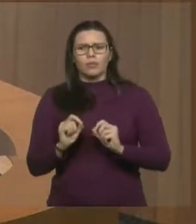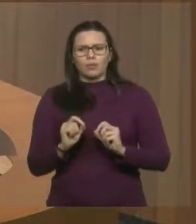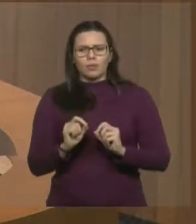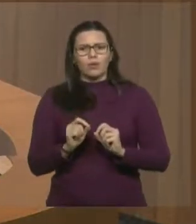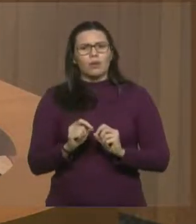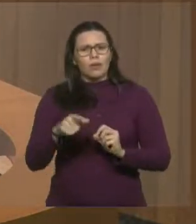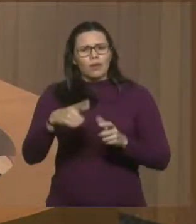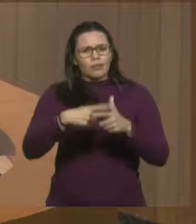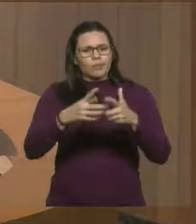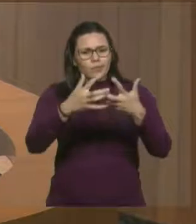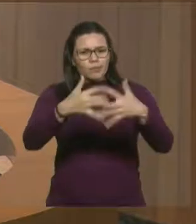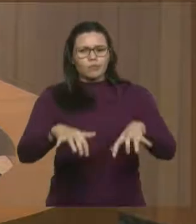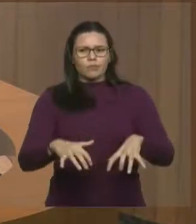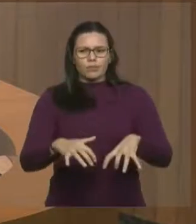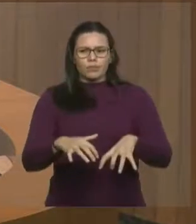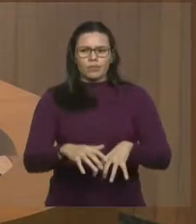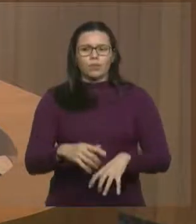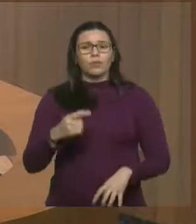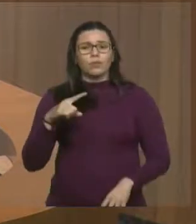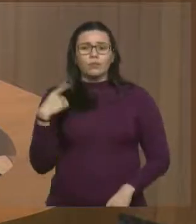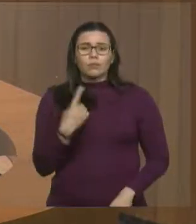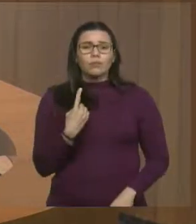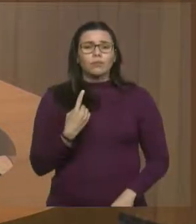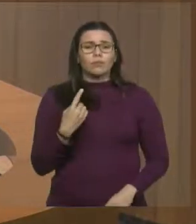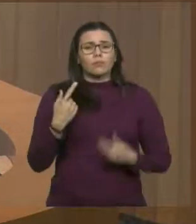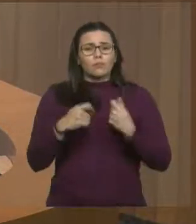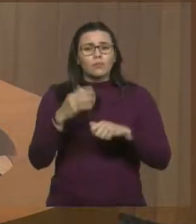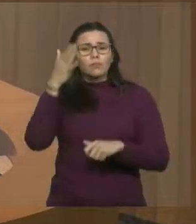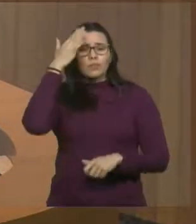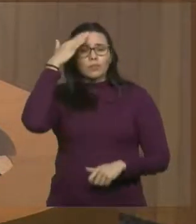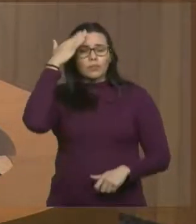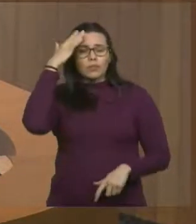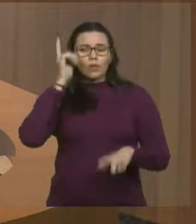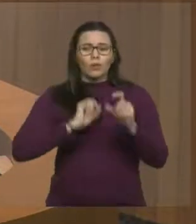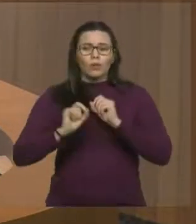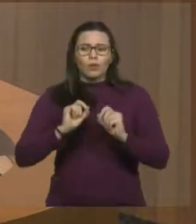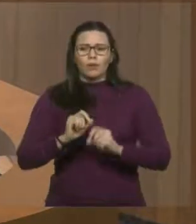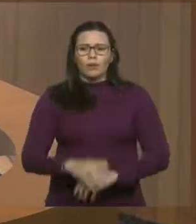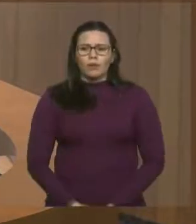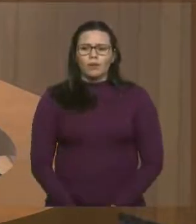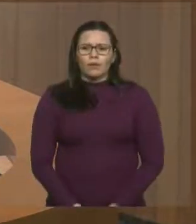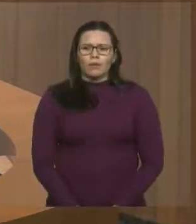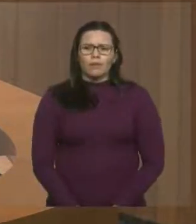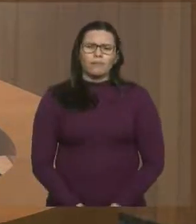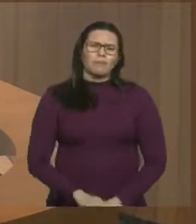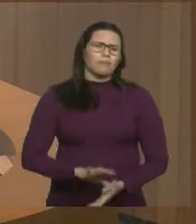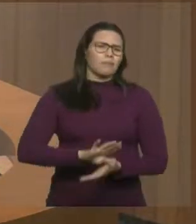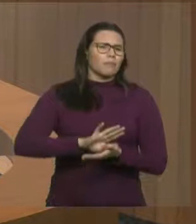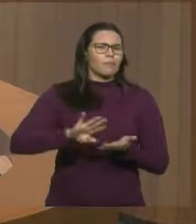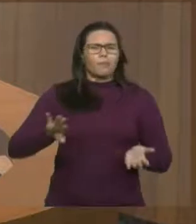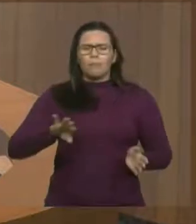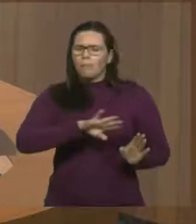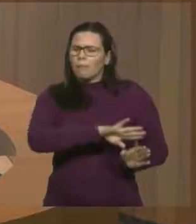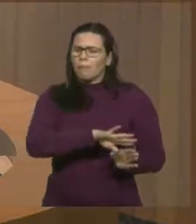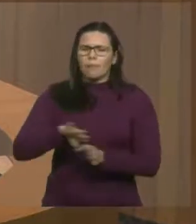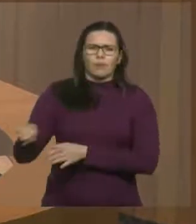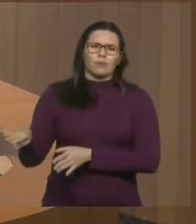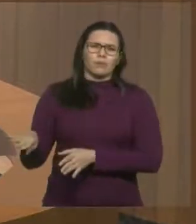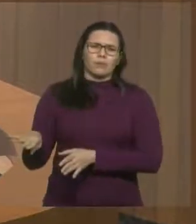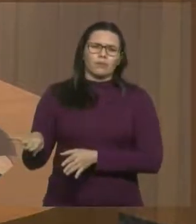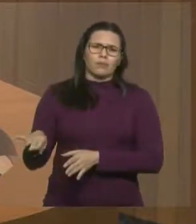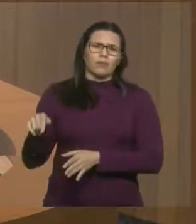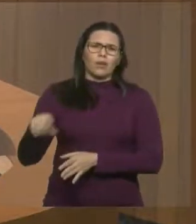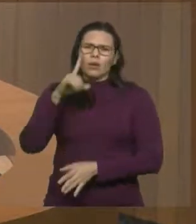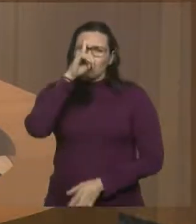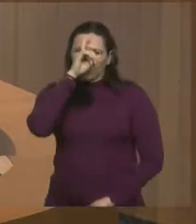E o que é que a gente tem hoje que entender? Passou do tempo de colocar o Aldenor Abelo como um hospital